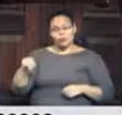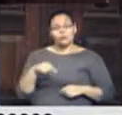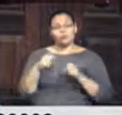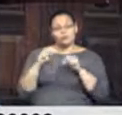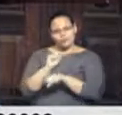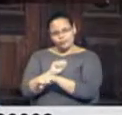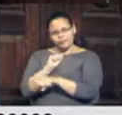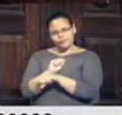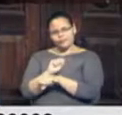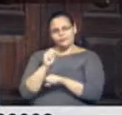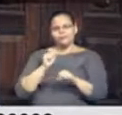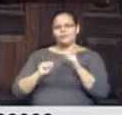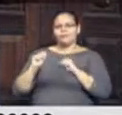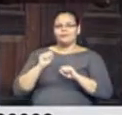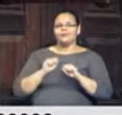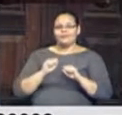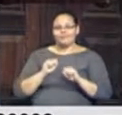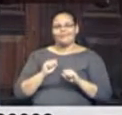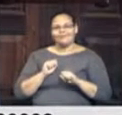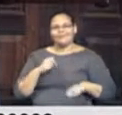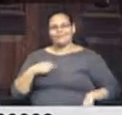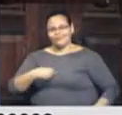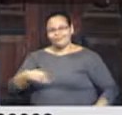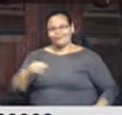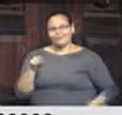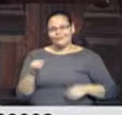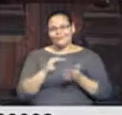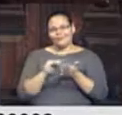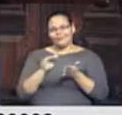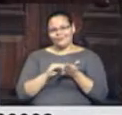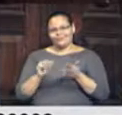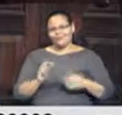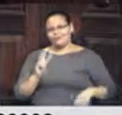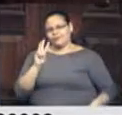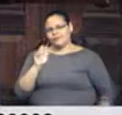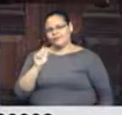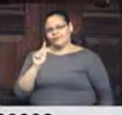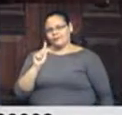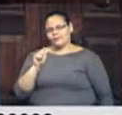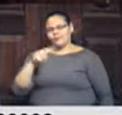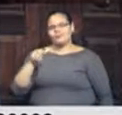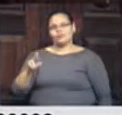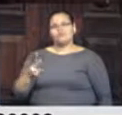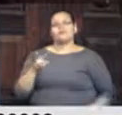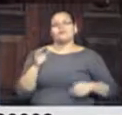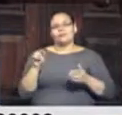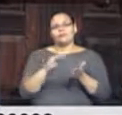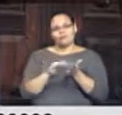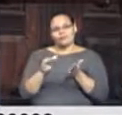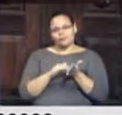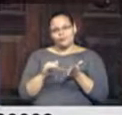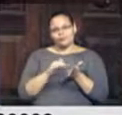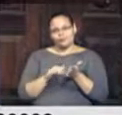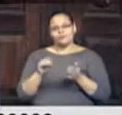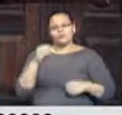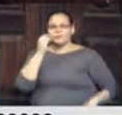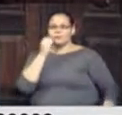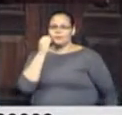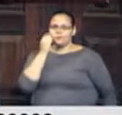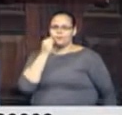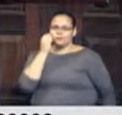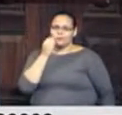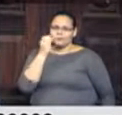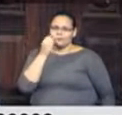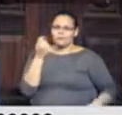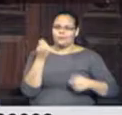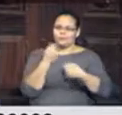esperamos que gere do secretário Wagner Witter, um secretário com experiência de